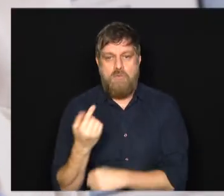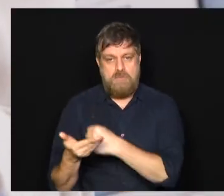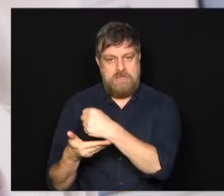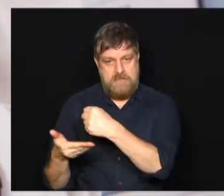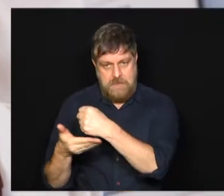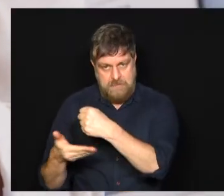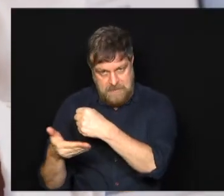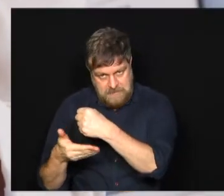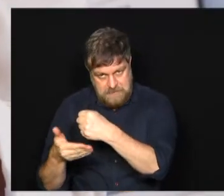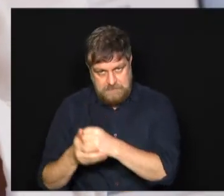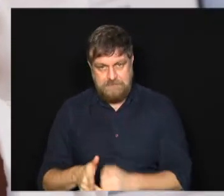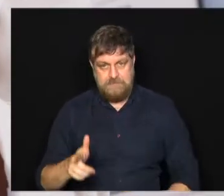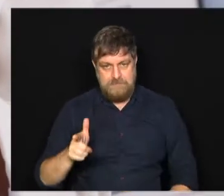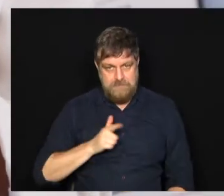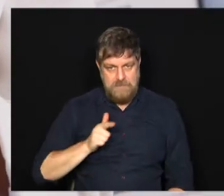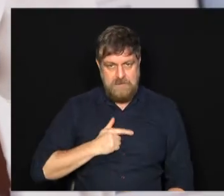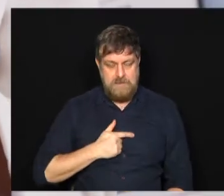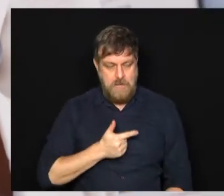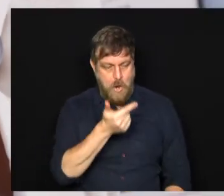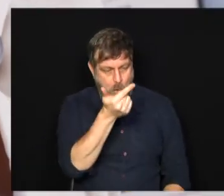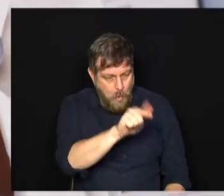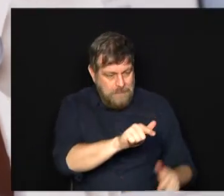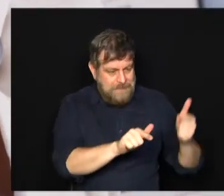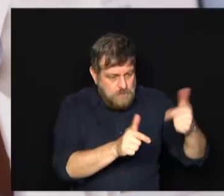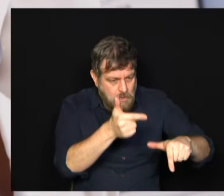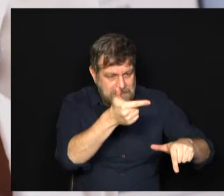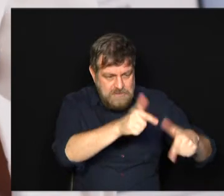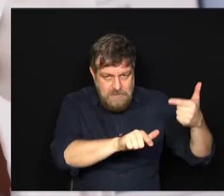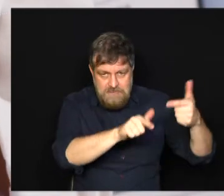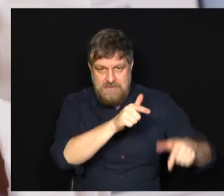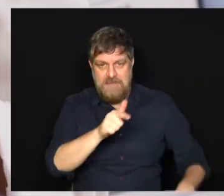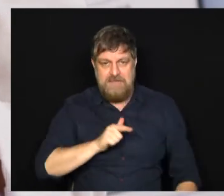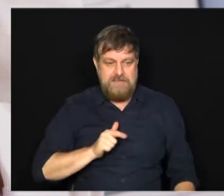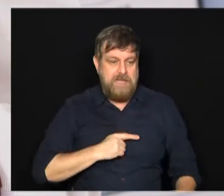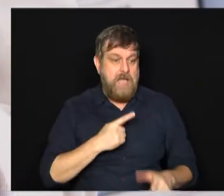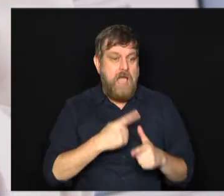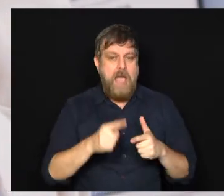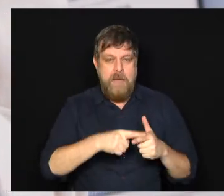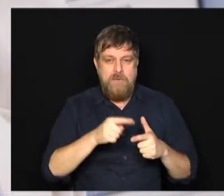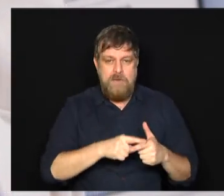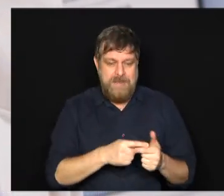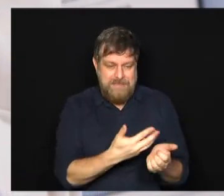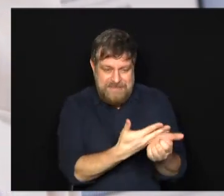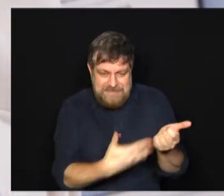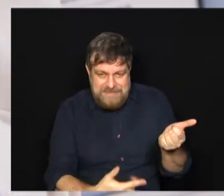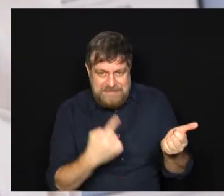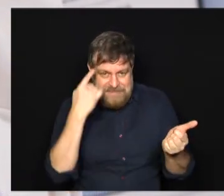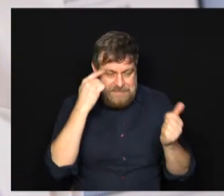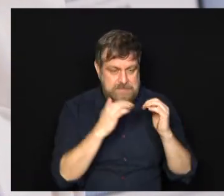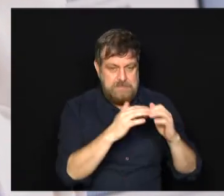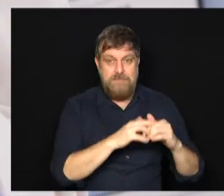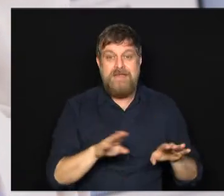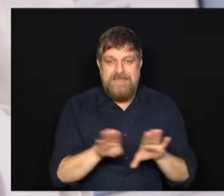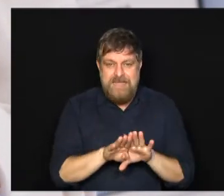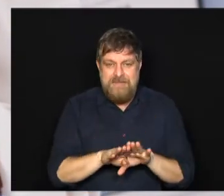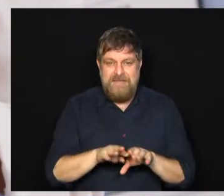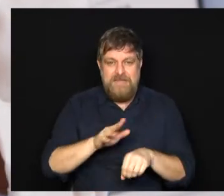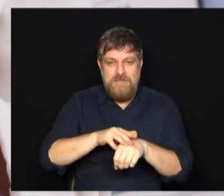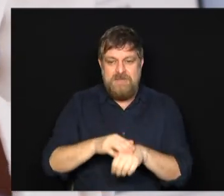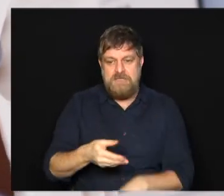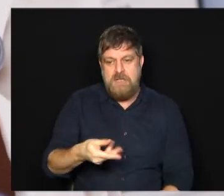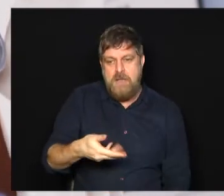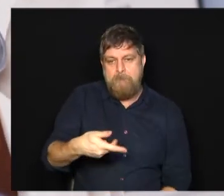certo? Então, existem outras demências, algumas como a demência vascular, existem demências da doença de Parkinson e assim por